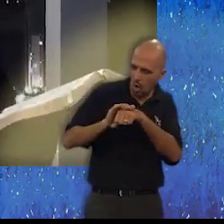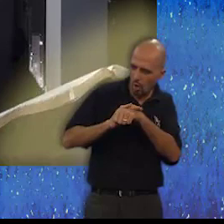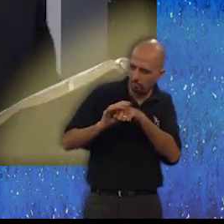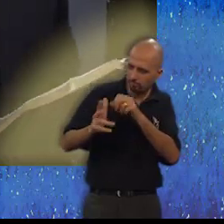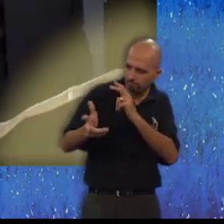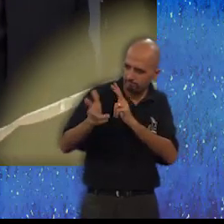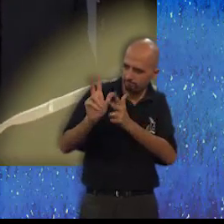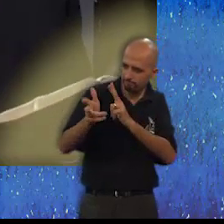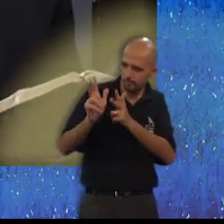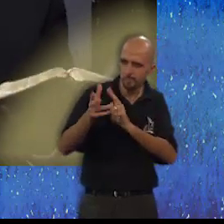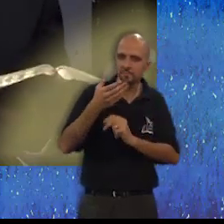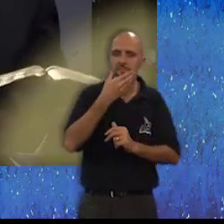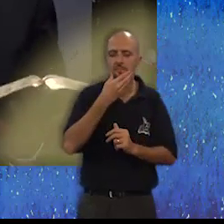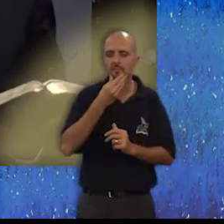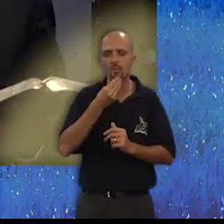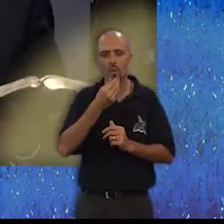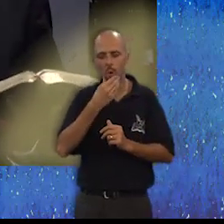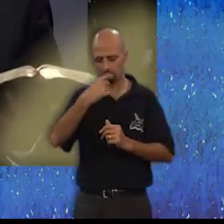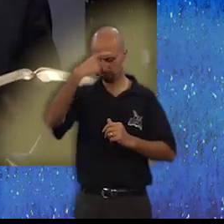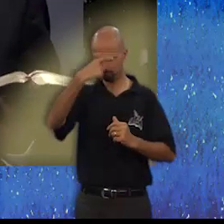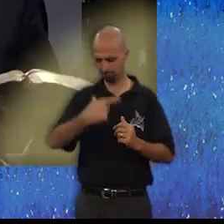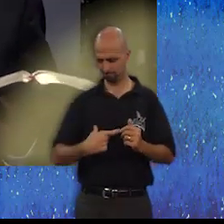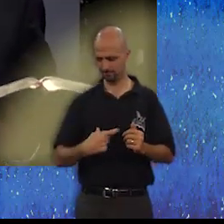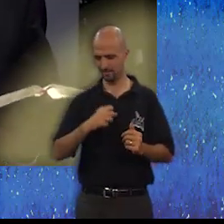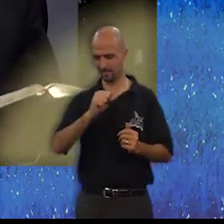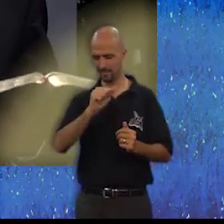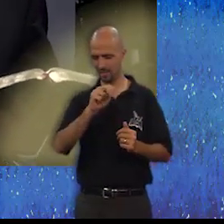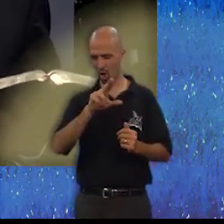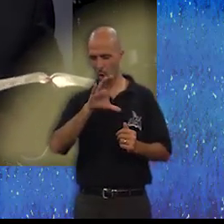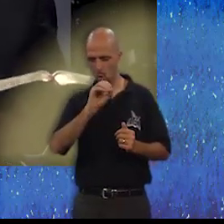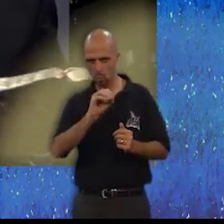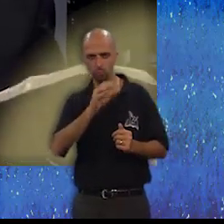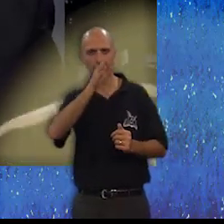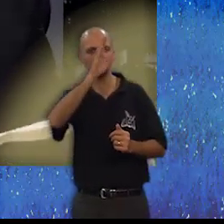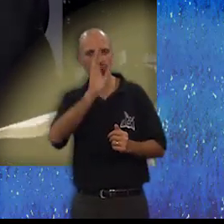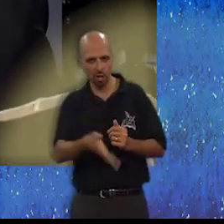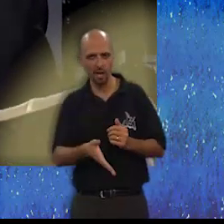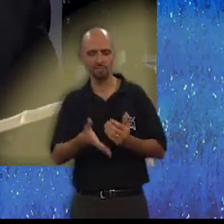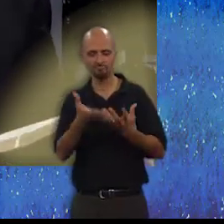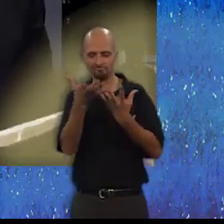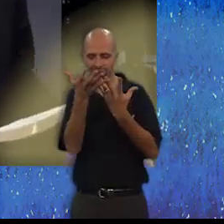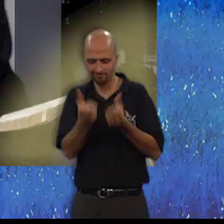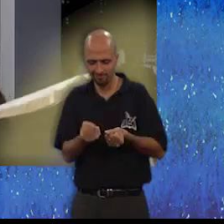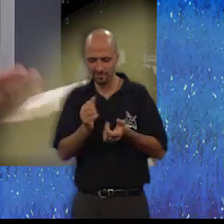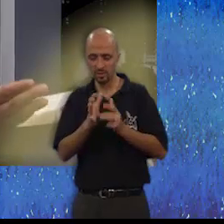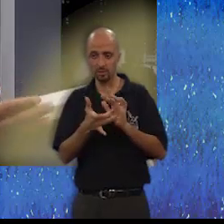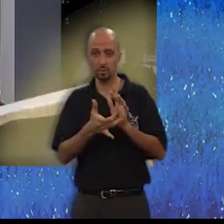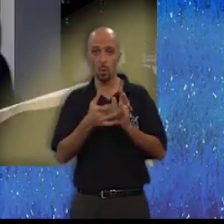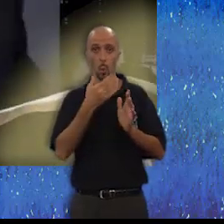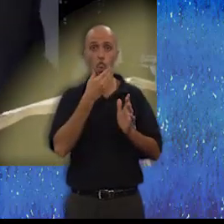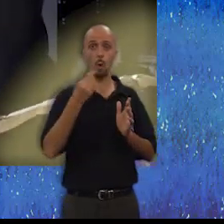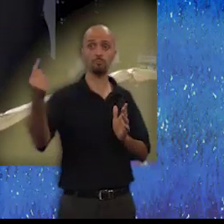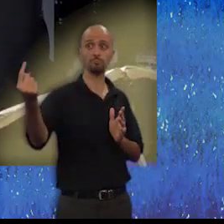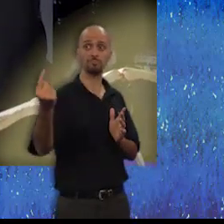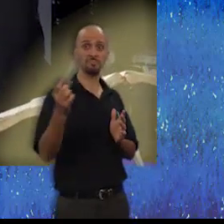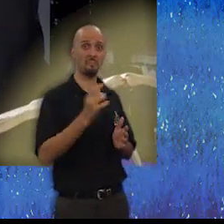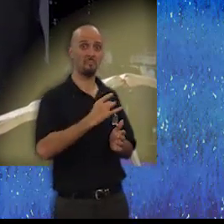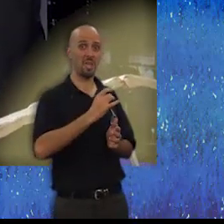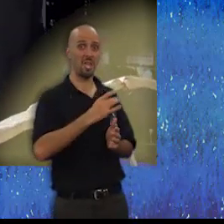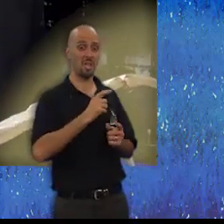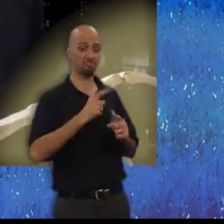ele. Ele já se converteu, já me aceitou. E Ananias não queria. Ananias estava com medo, porque sabia que Saulo era um homem